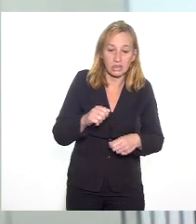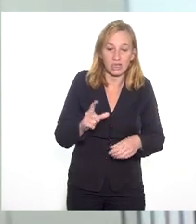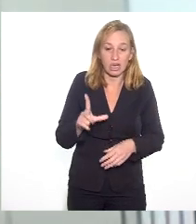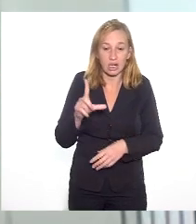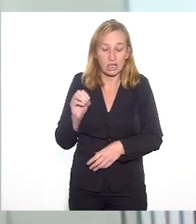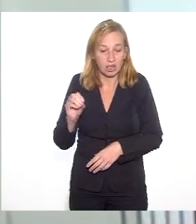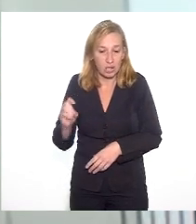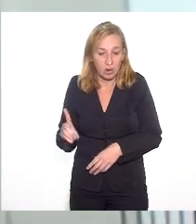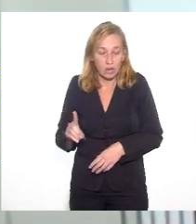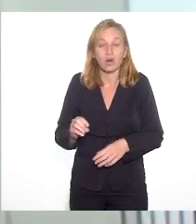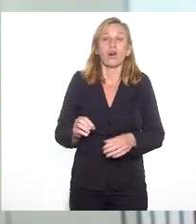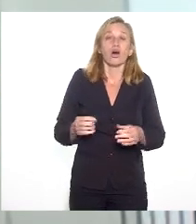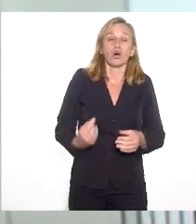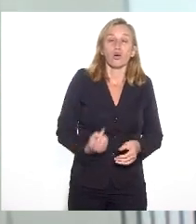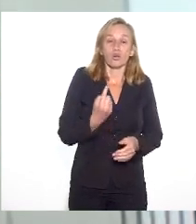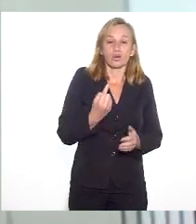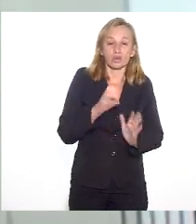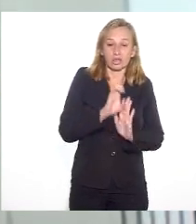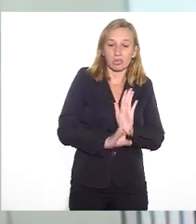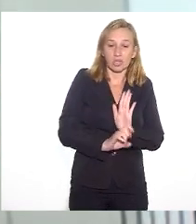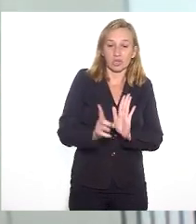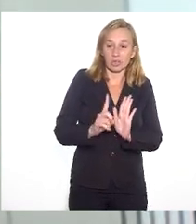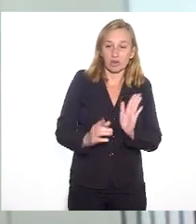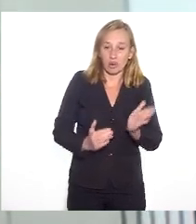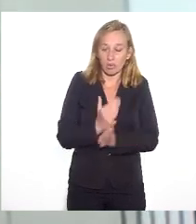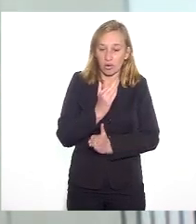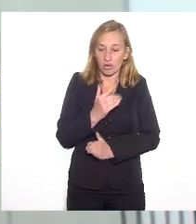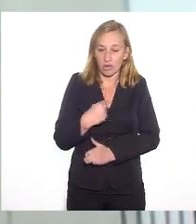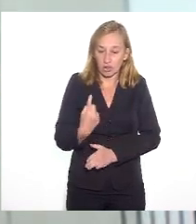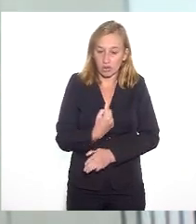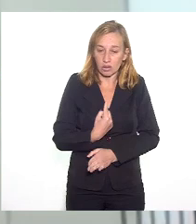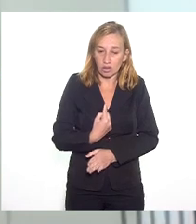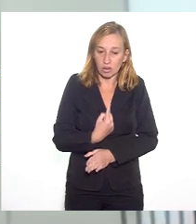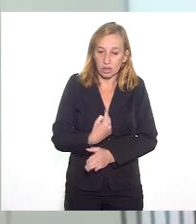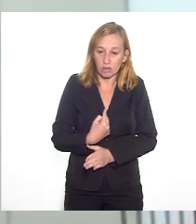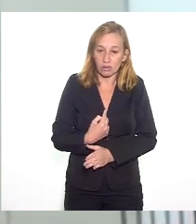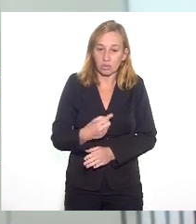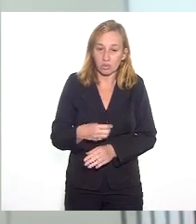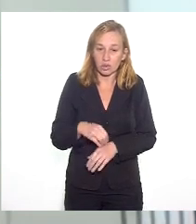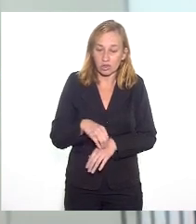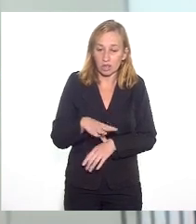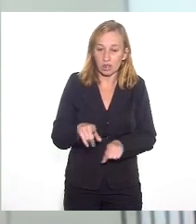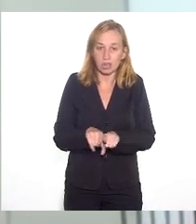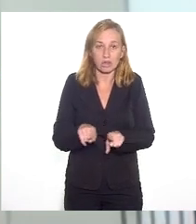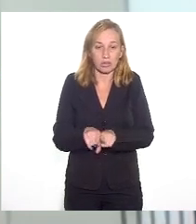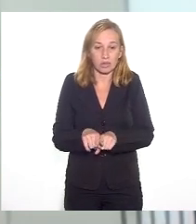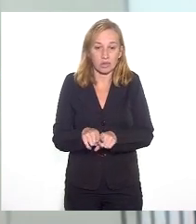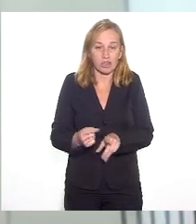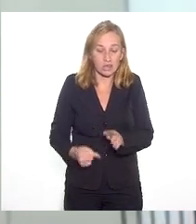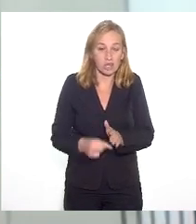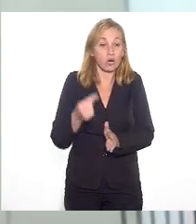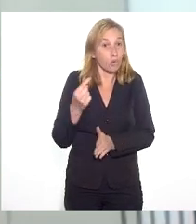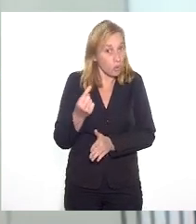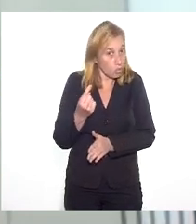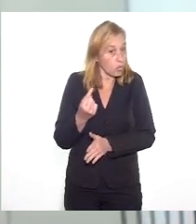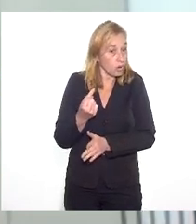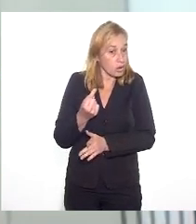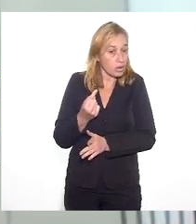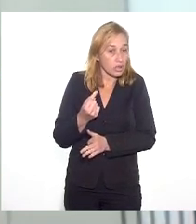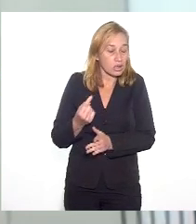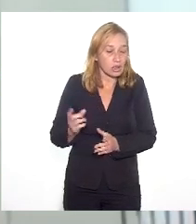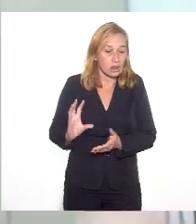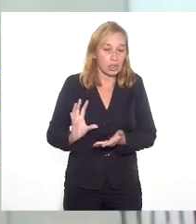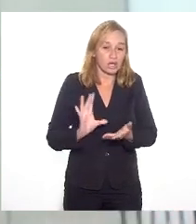das emendas que a gente apresentou, que não foi aprovada e que a gente vai destacar, vai ser uma para que conste na LDO